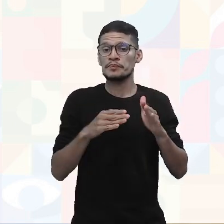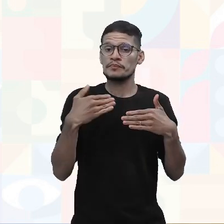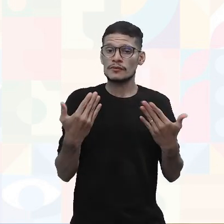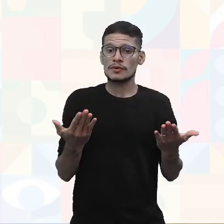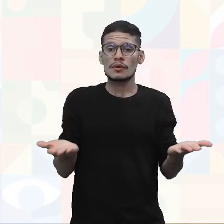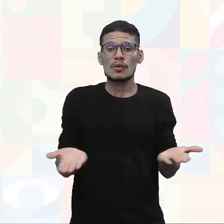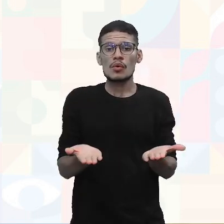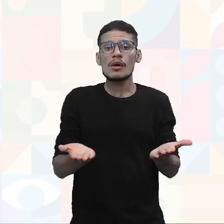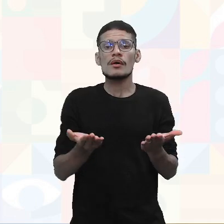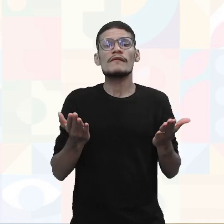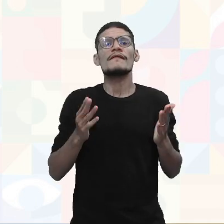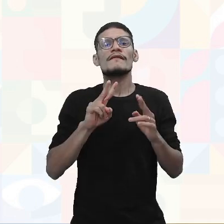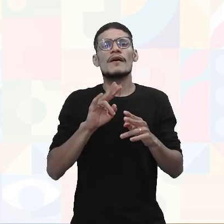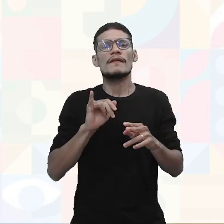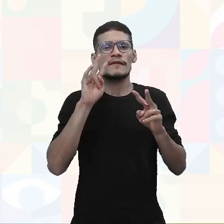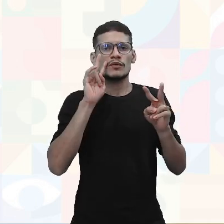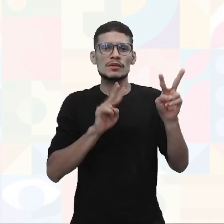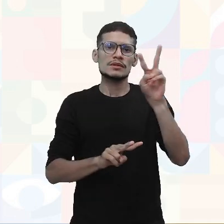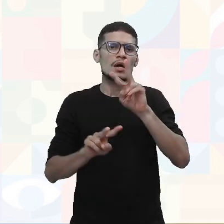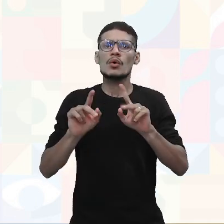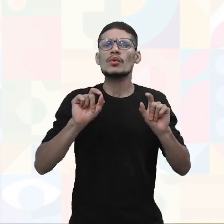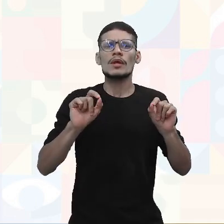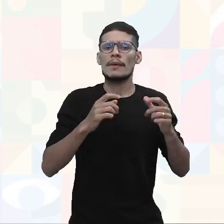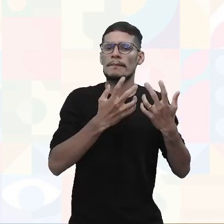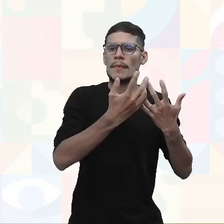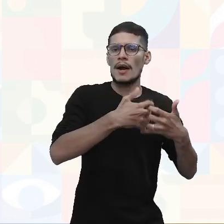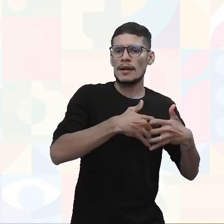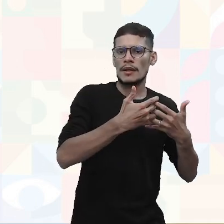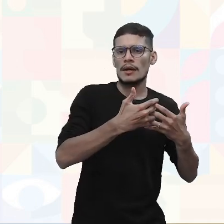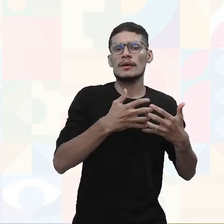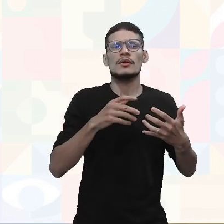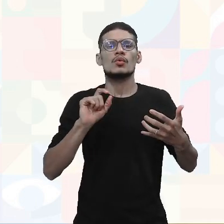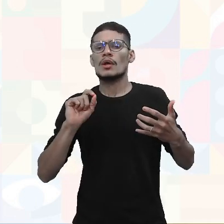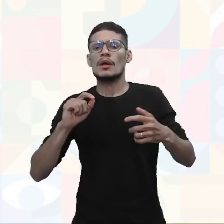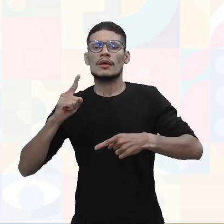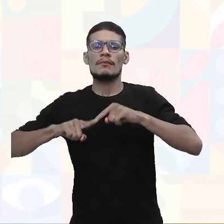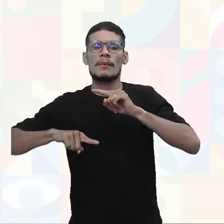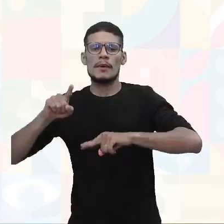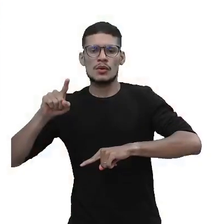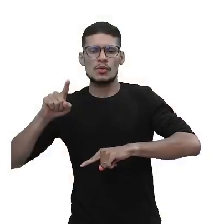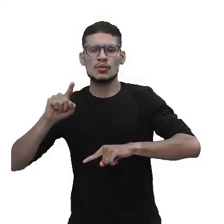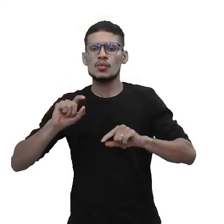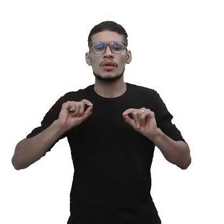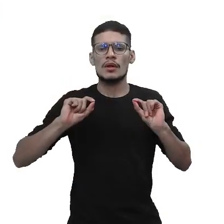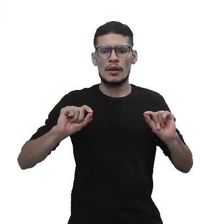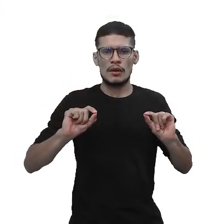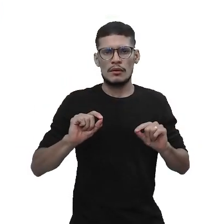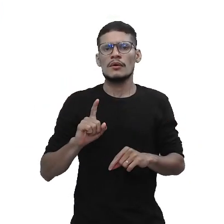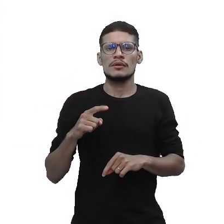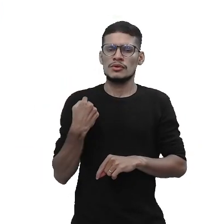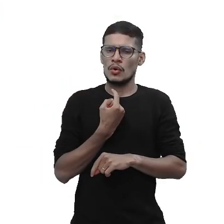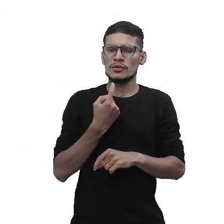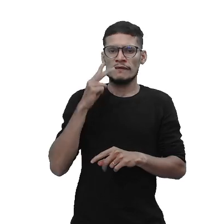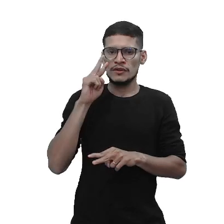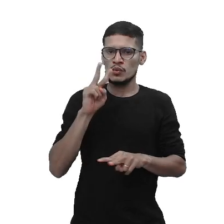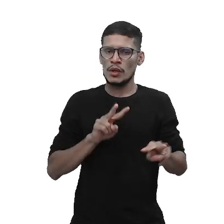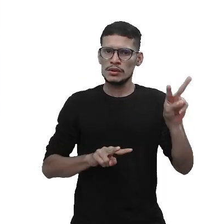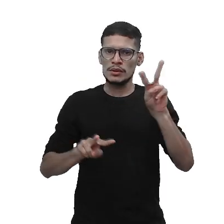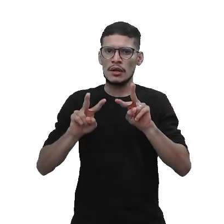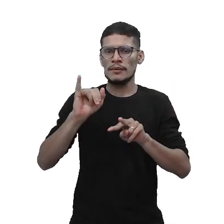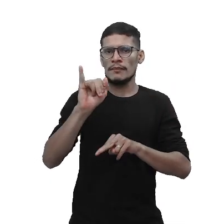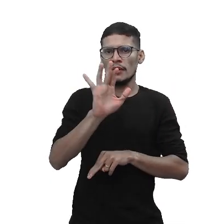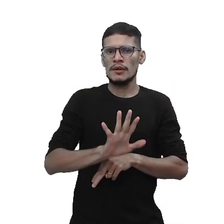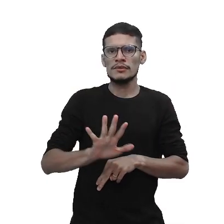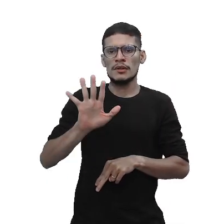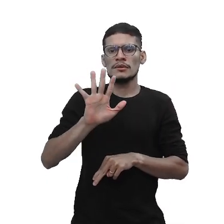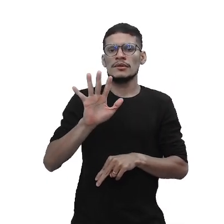a questão dessa definição, o que é que seria máquina e o que é que seria equipamento. E aí a gente pode estar vendo essa diferença